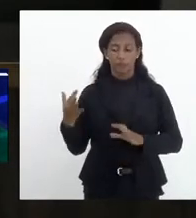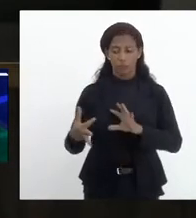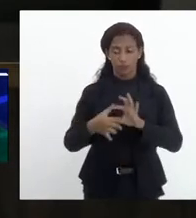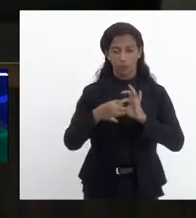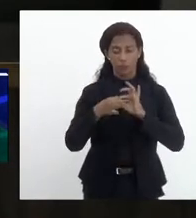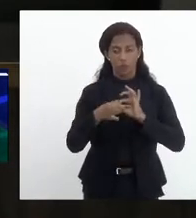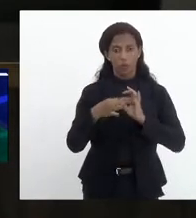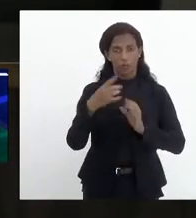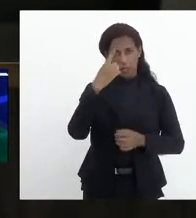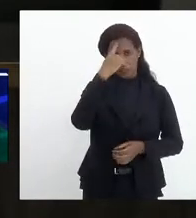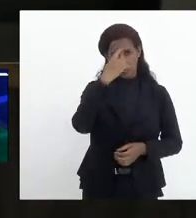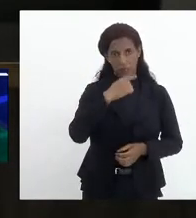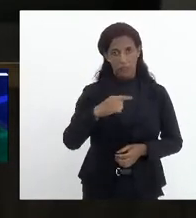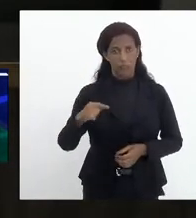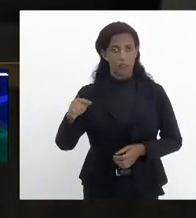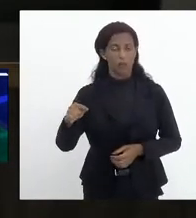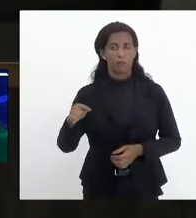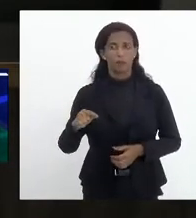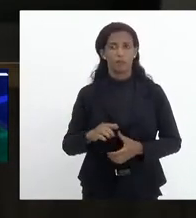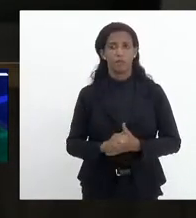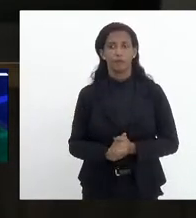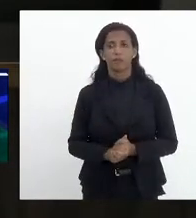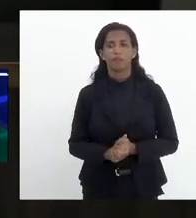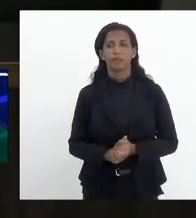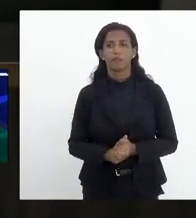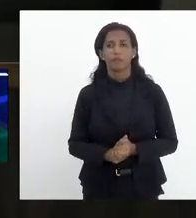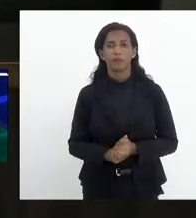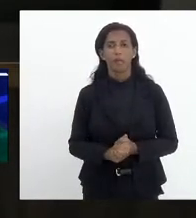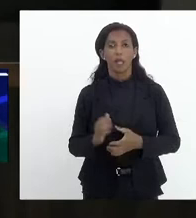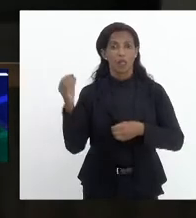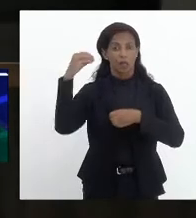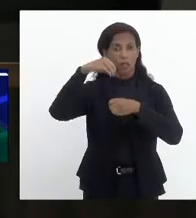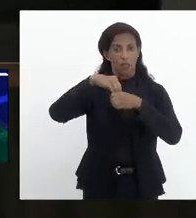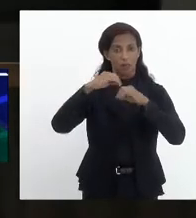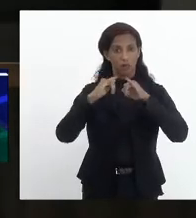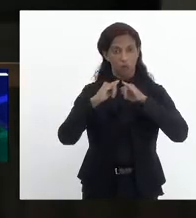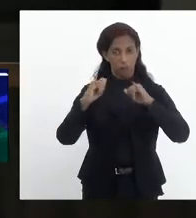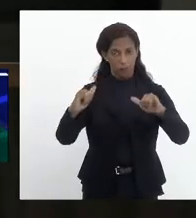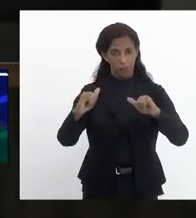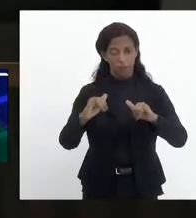próxima semana, em cima das mensagens que estarão na casa,